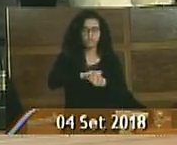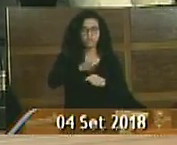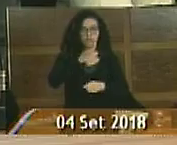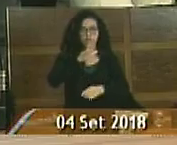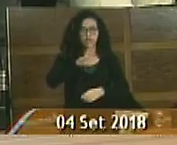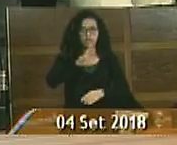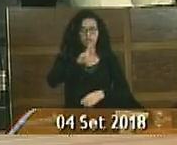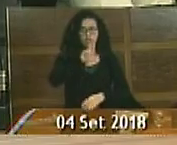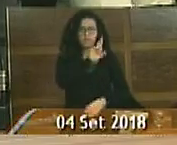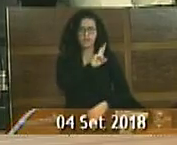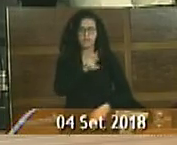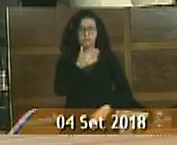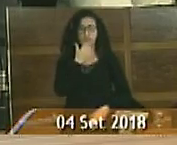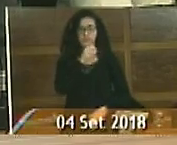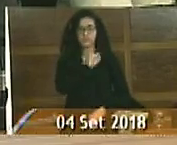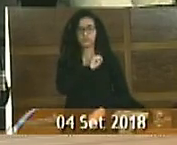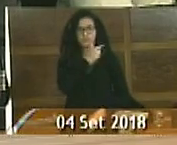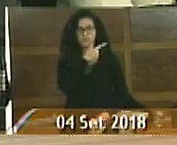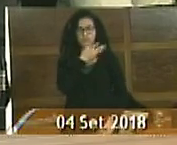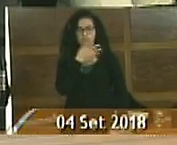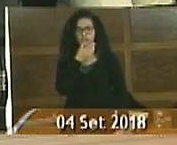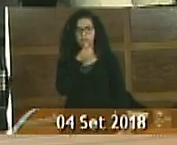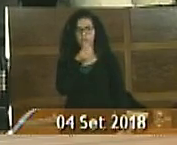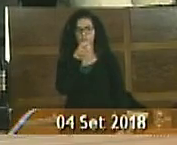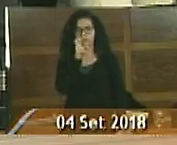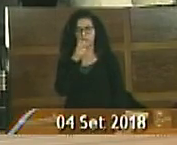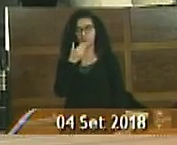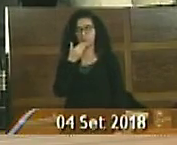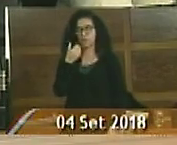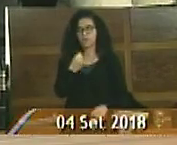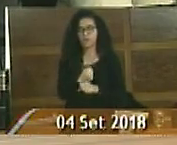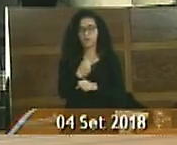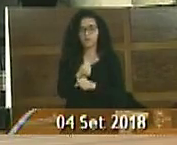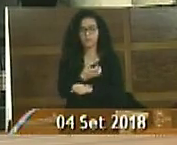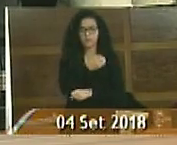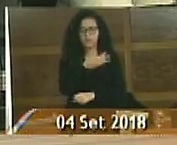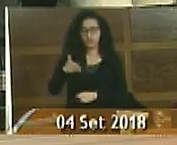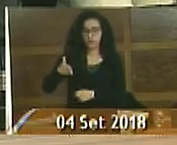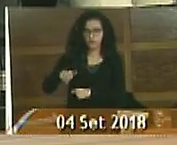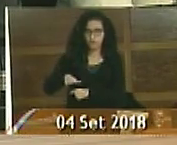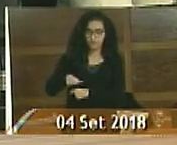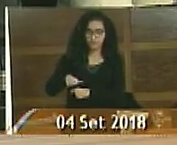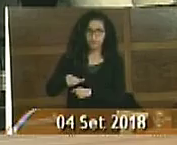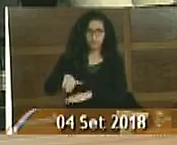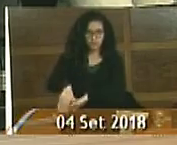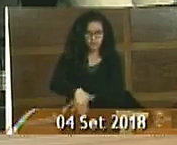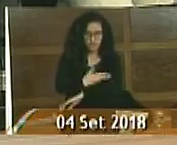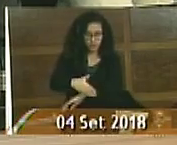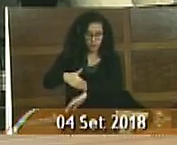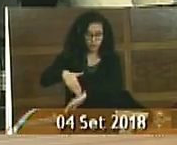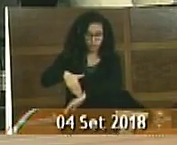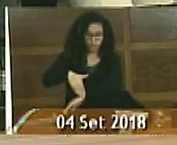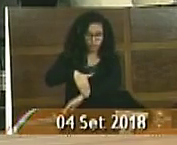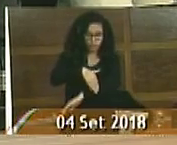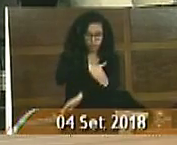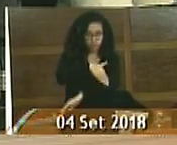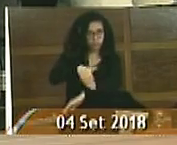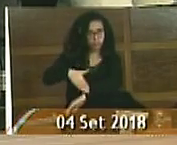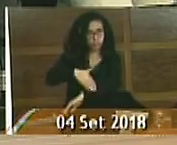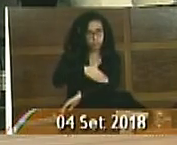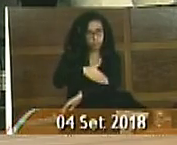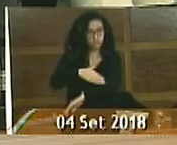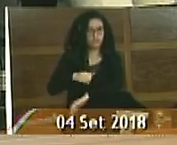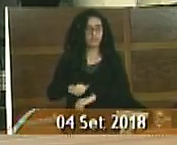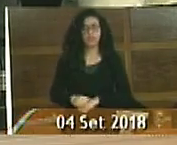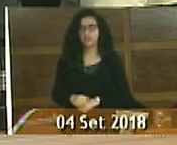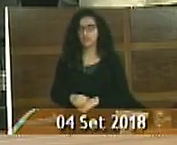Ribeira. Indicação 2465, reforma do meio-fio na rua Sebastião Lino, entrada